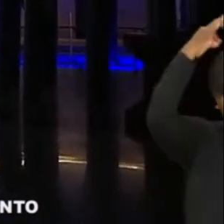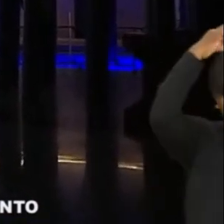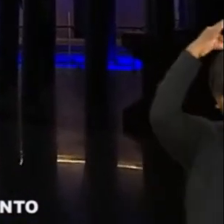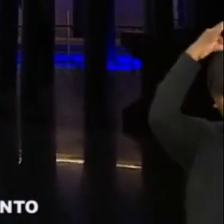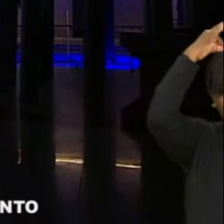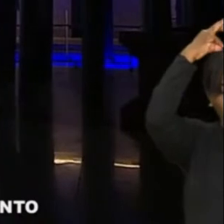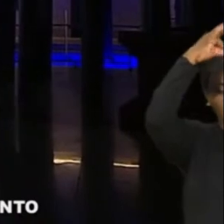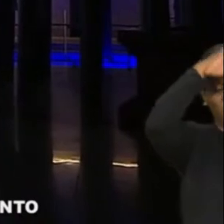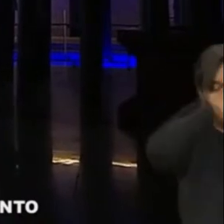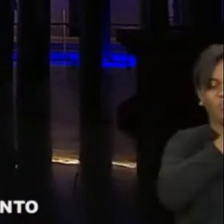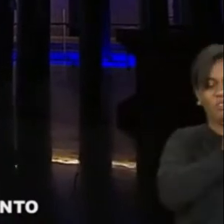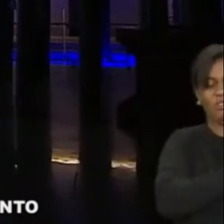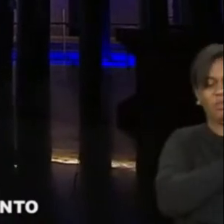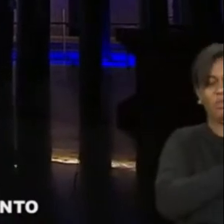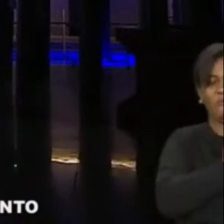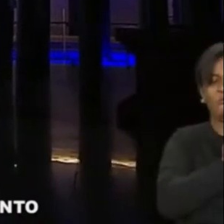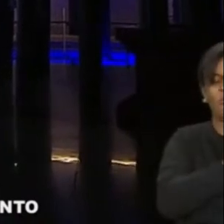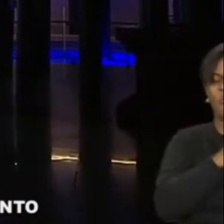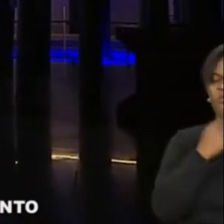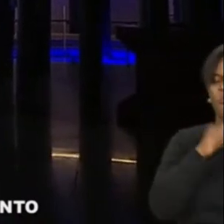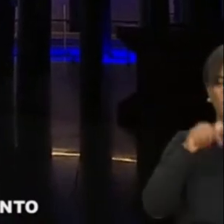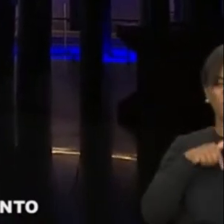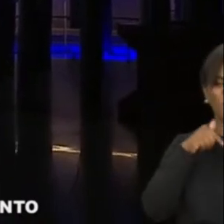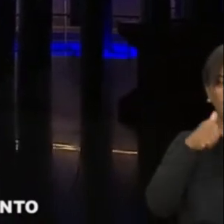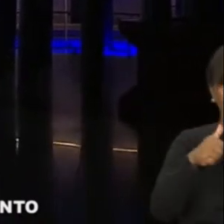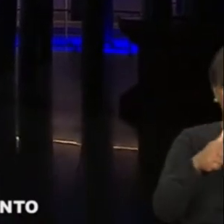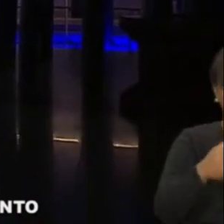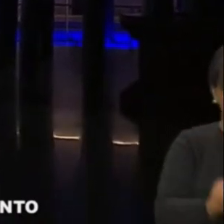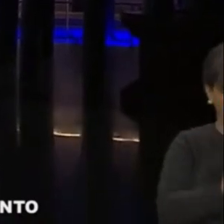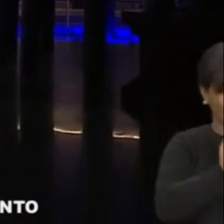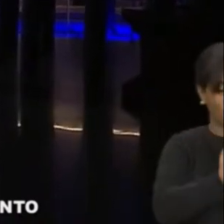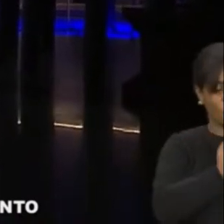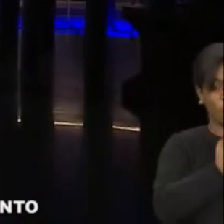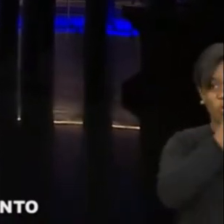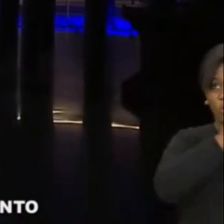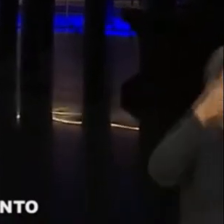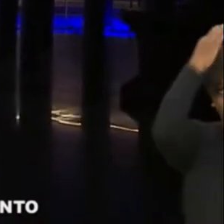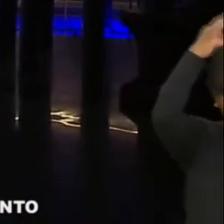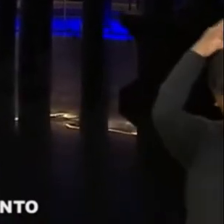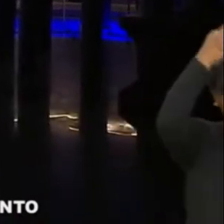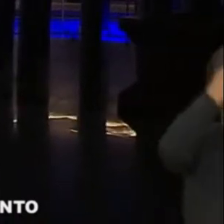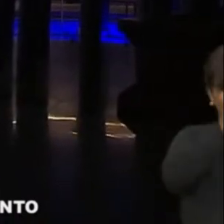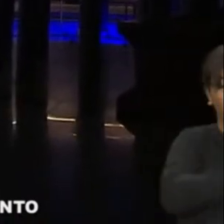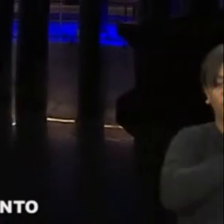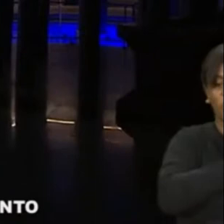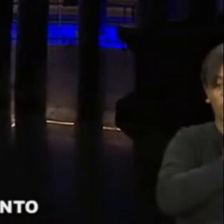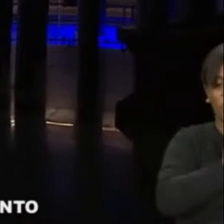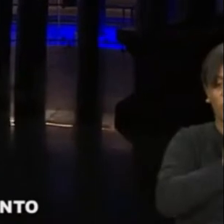queima tua amargura, tua aflição, tua insegurança, seus medos.